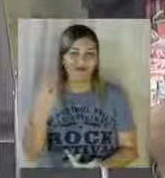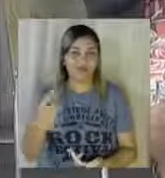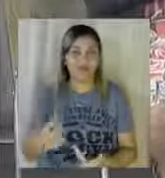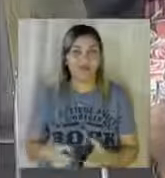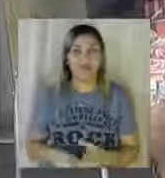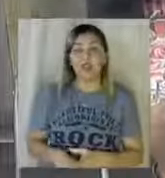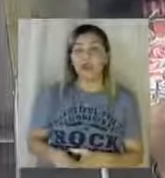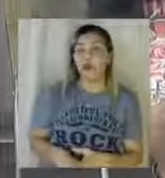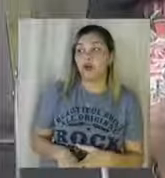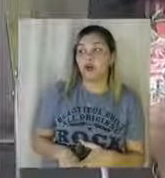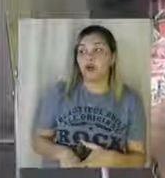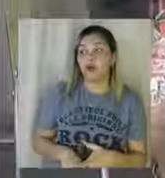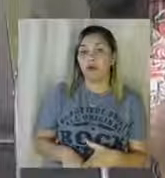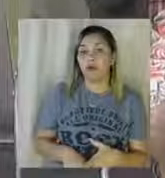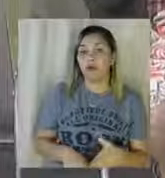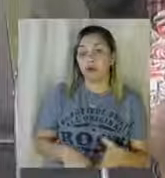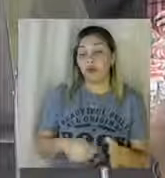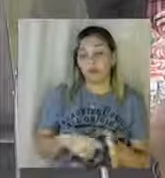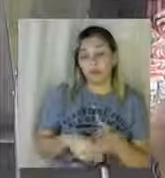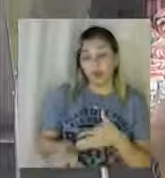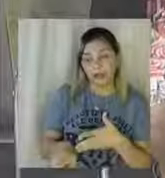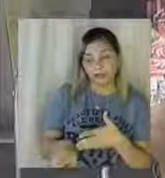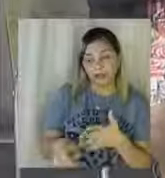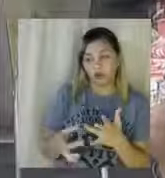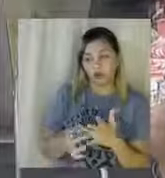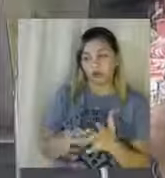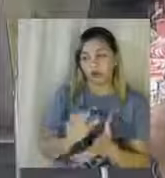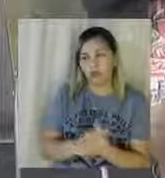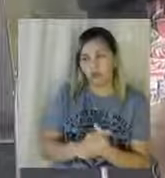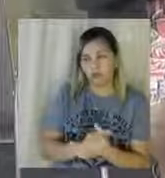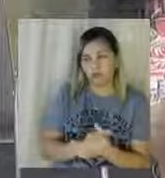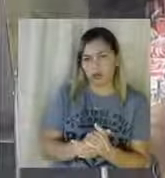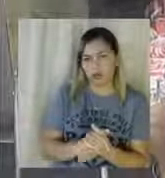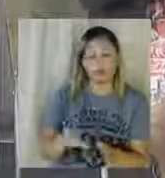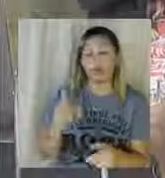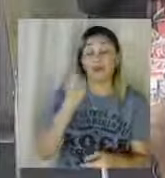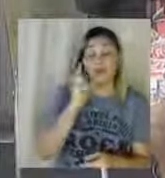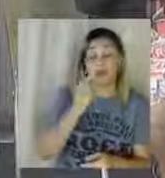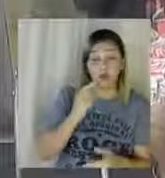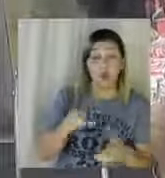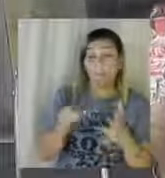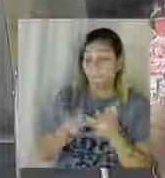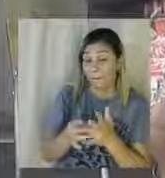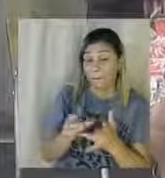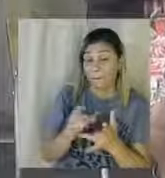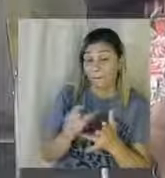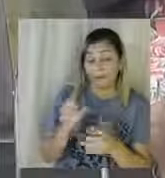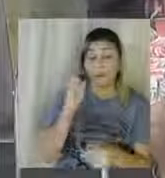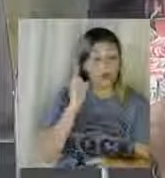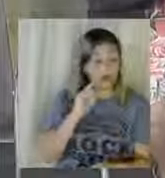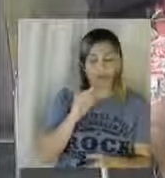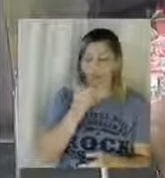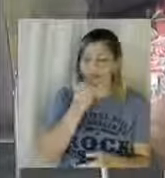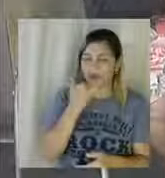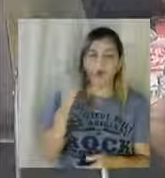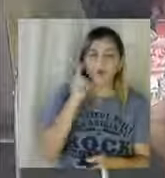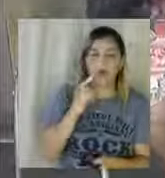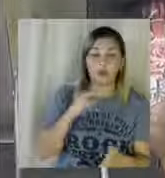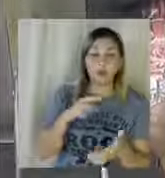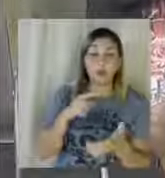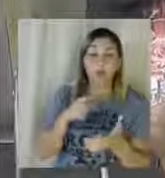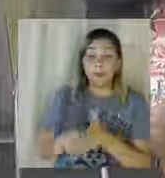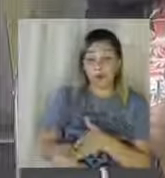Marivaldo chegou e fez essa pergunta a mim, e eu não entendi nada de Libras, aí eu disse, está na hora de começar a estudar.